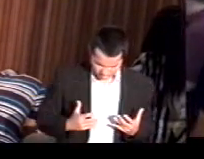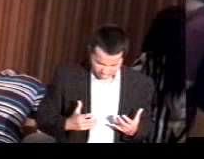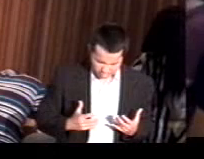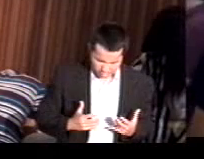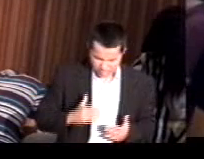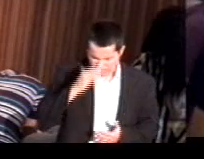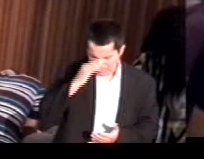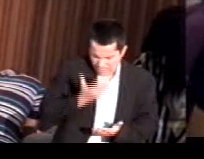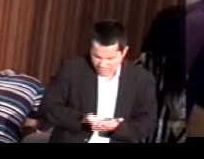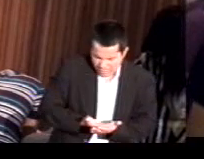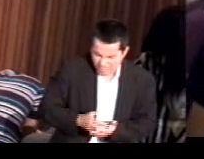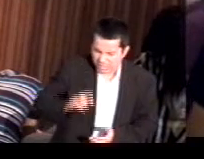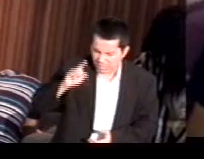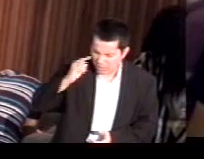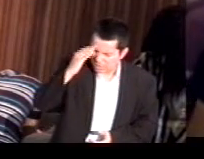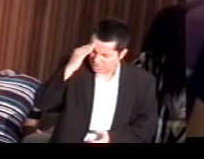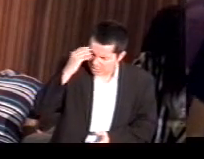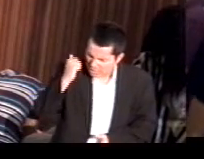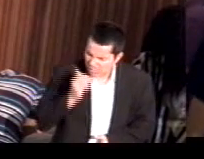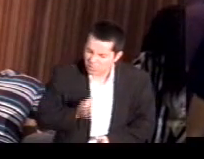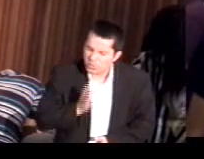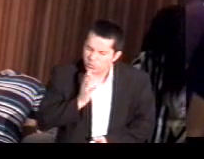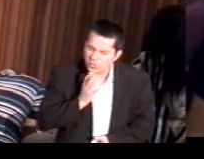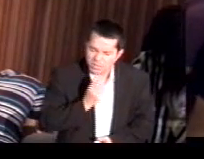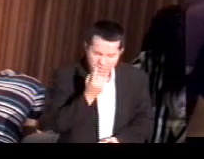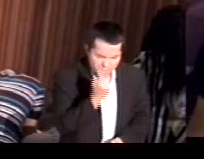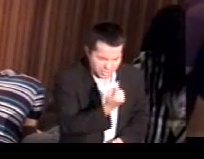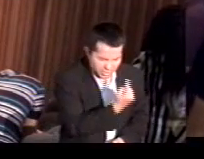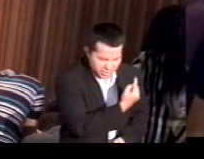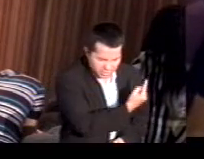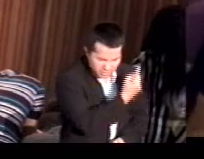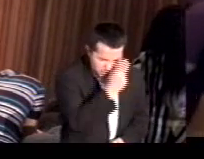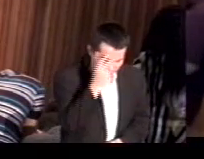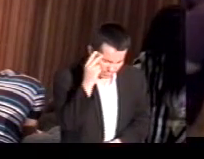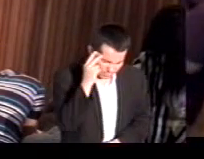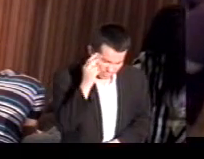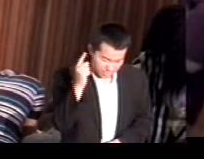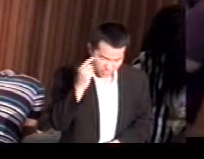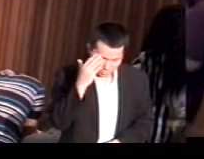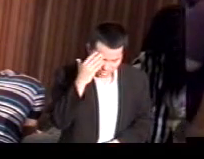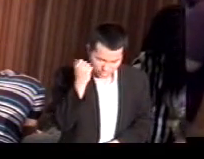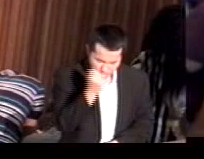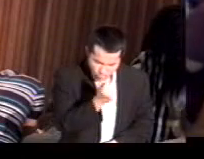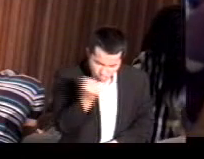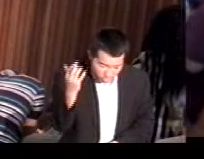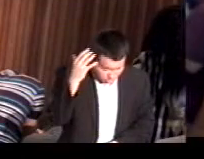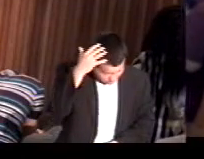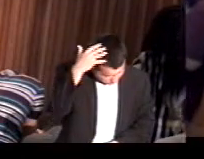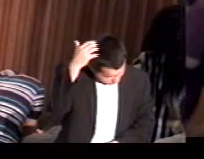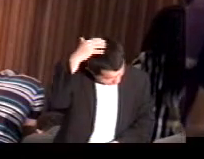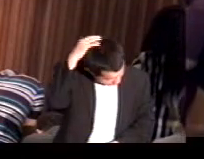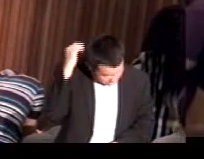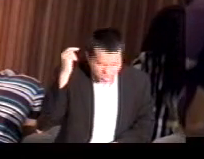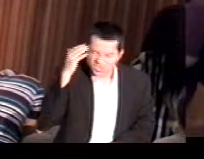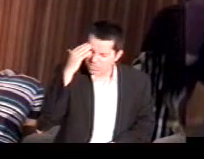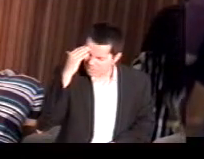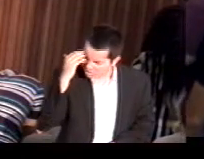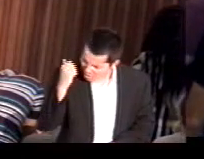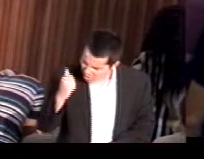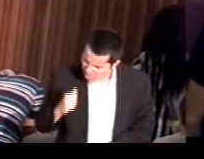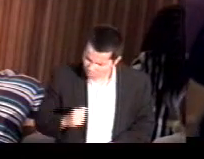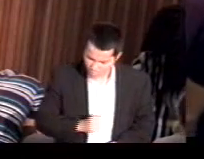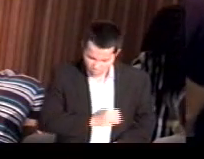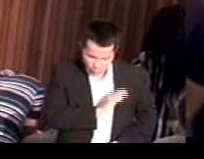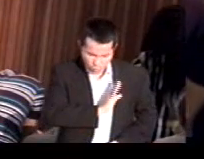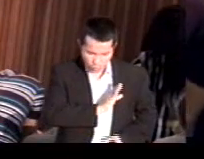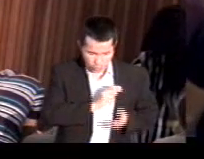não apenas sabe o nome das pessoas, mas sabe até quantos fios de cabelo eles têm na cabeça.